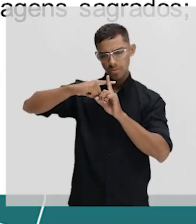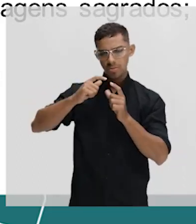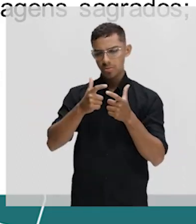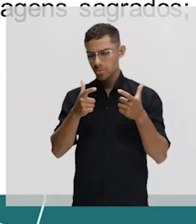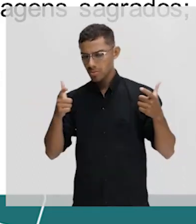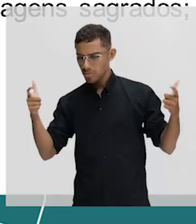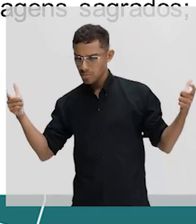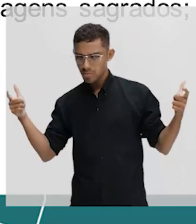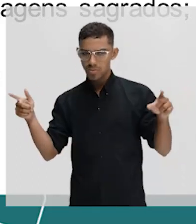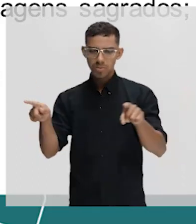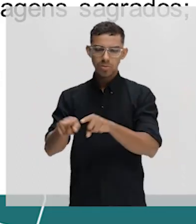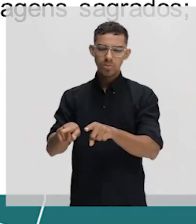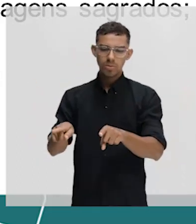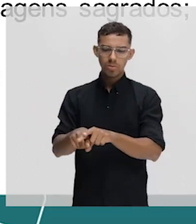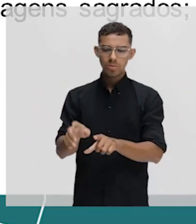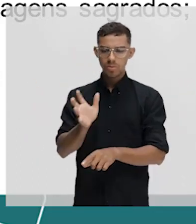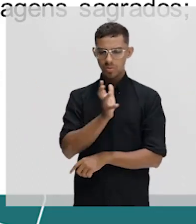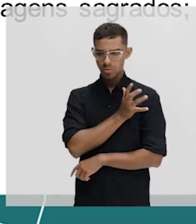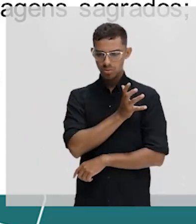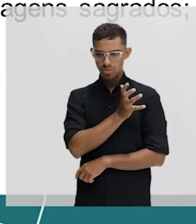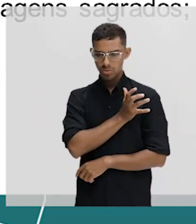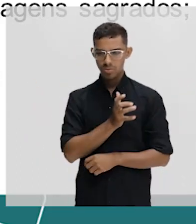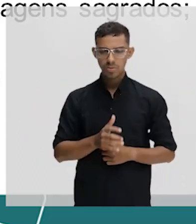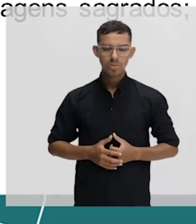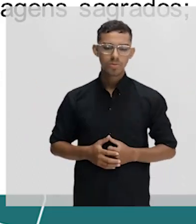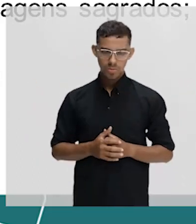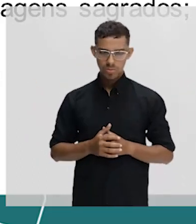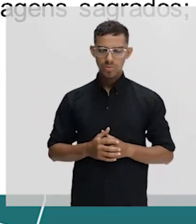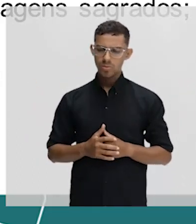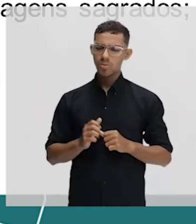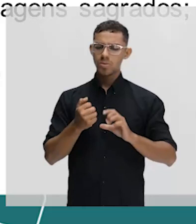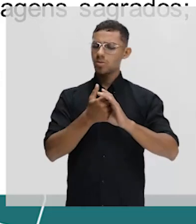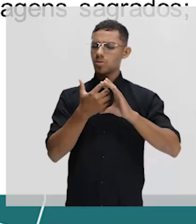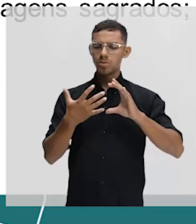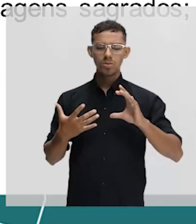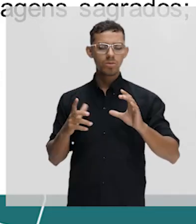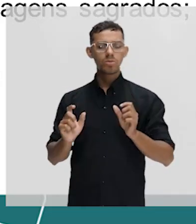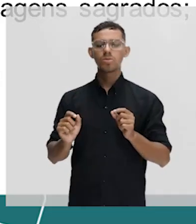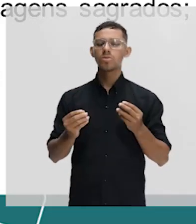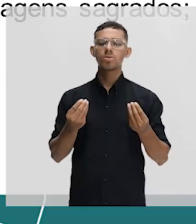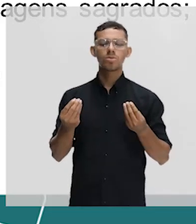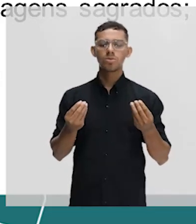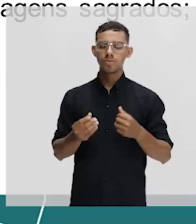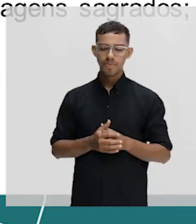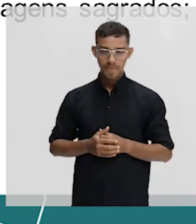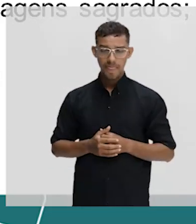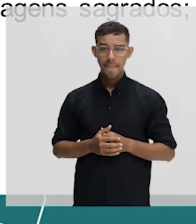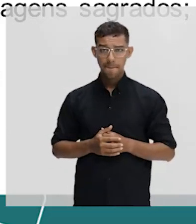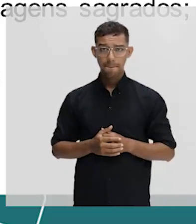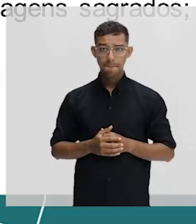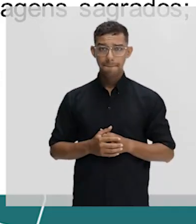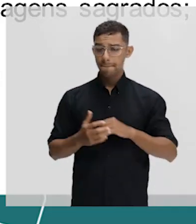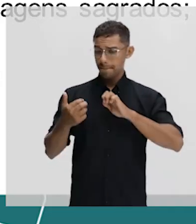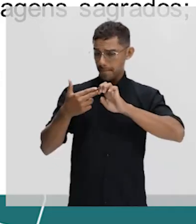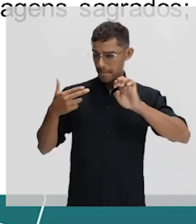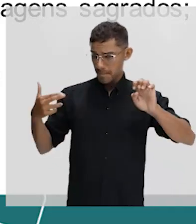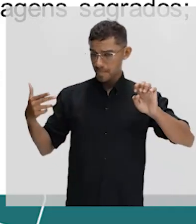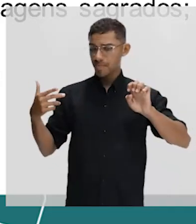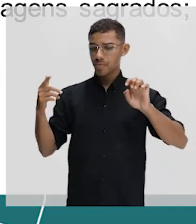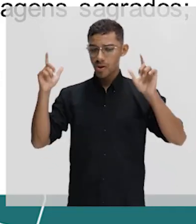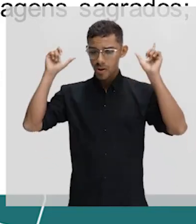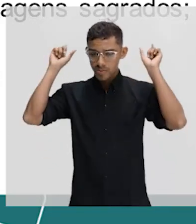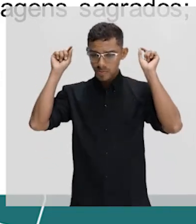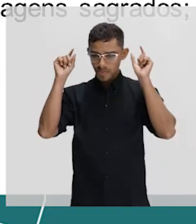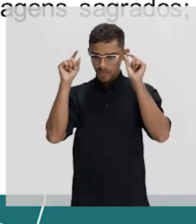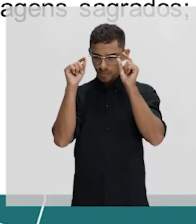espaço, mas ao mesmo tempo rico, né? Quais eram as características da arte bizantina? Elementos que vieram da cultura